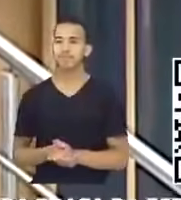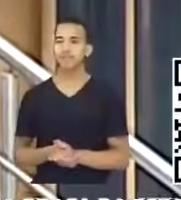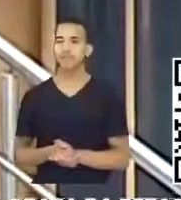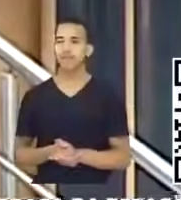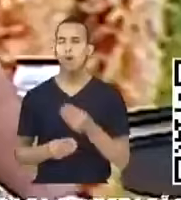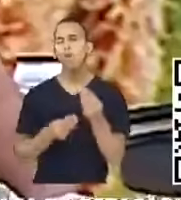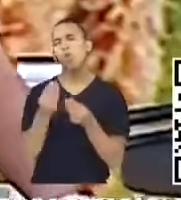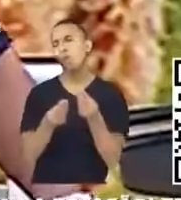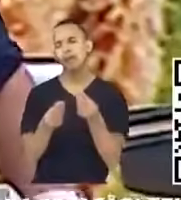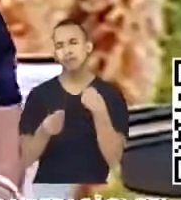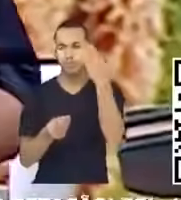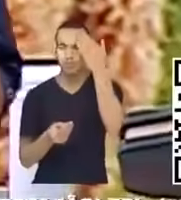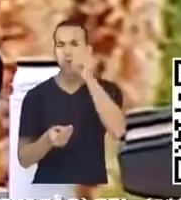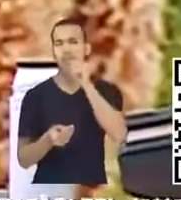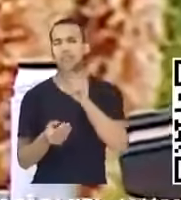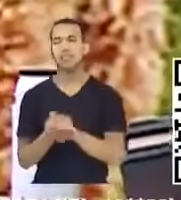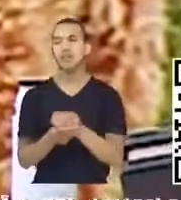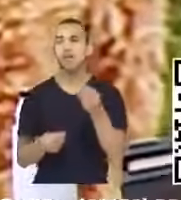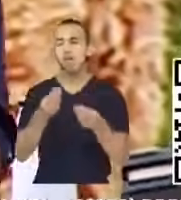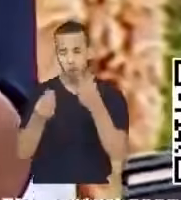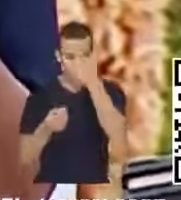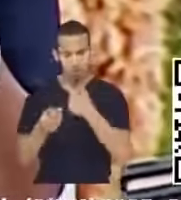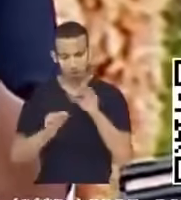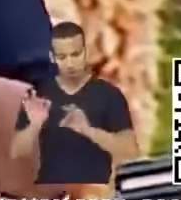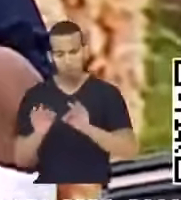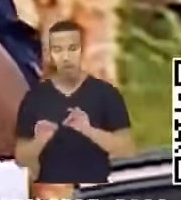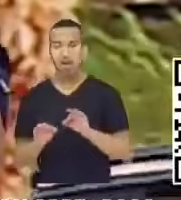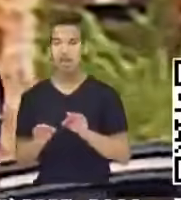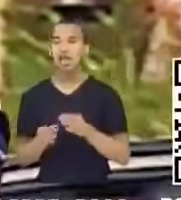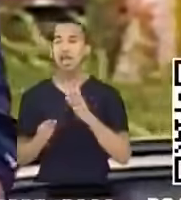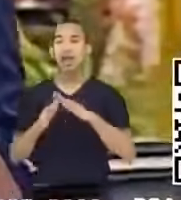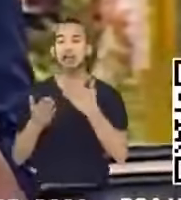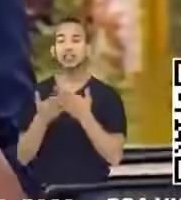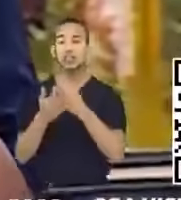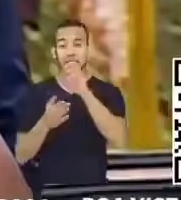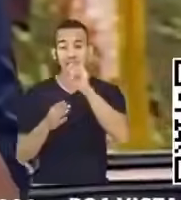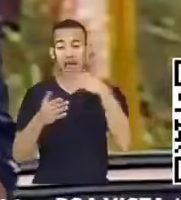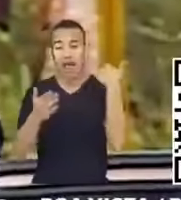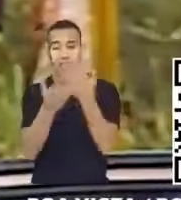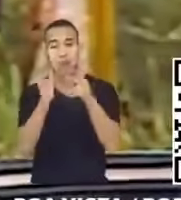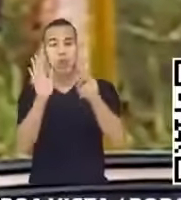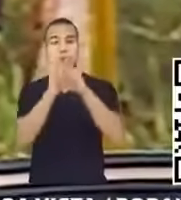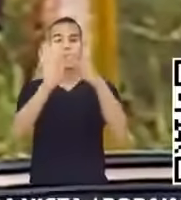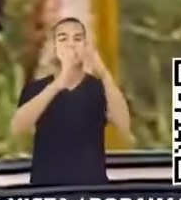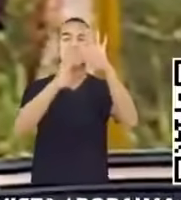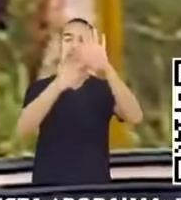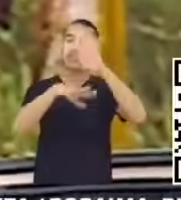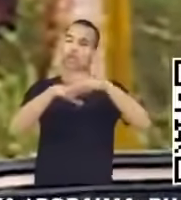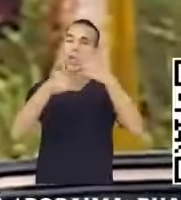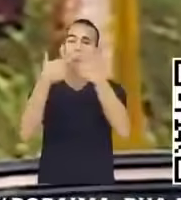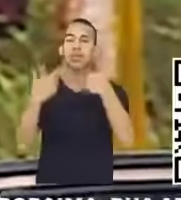E olha como assim olha como é que eu vou preparar estudo se o próprio Jesus falou que eu